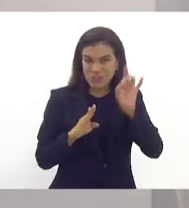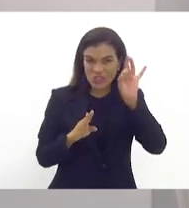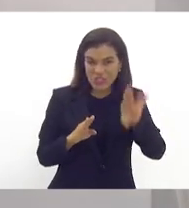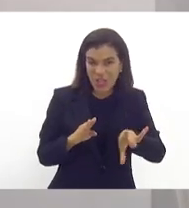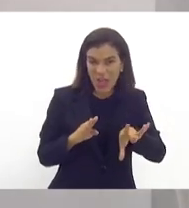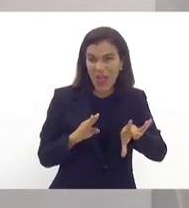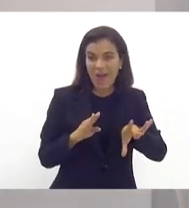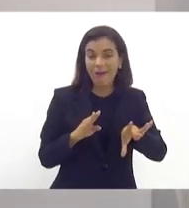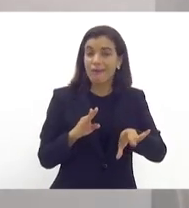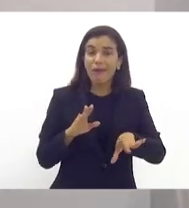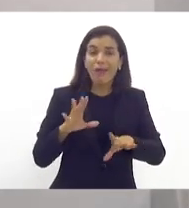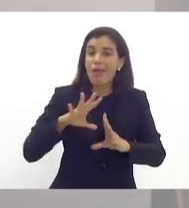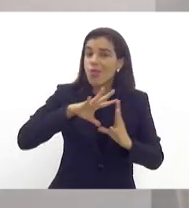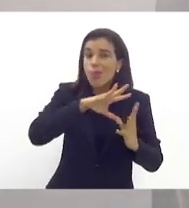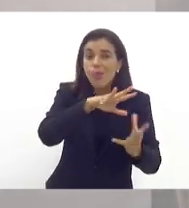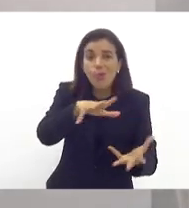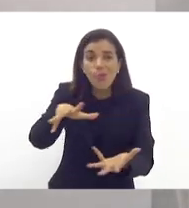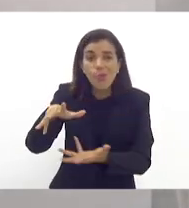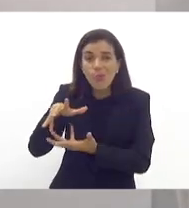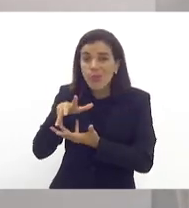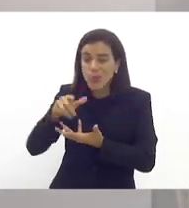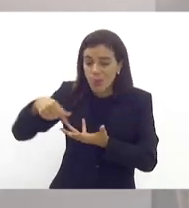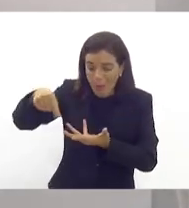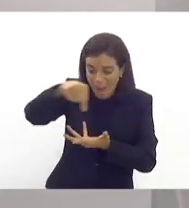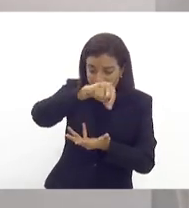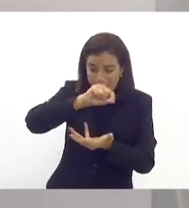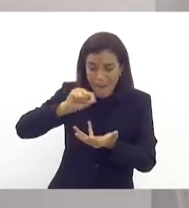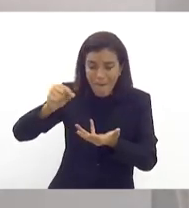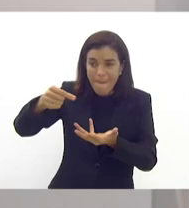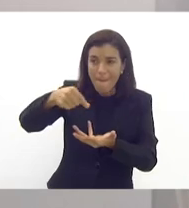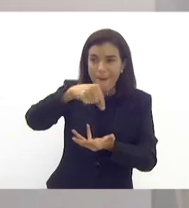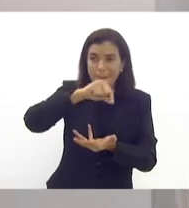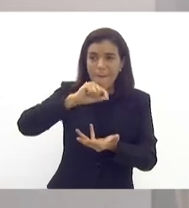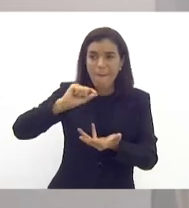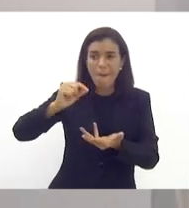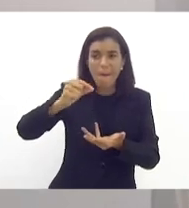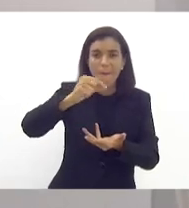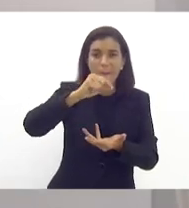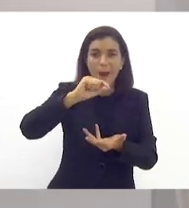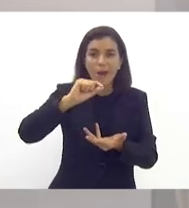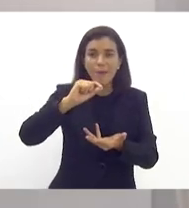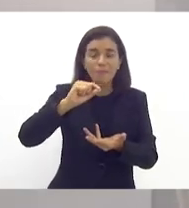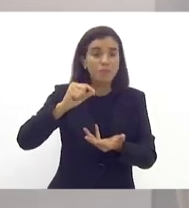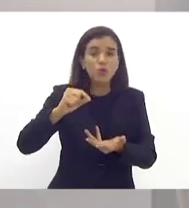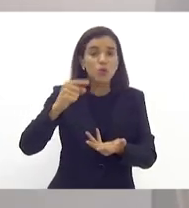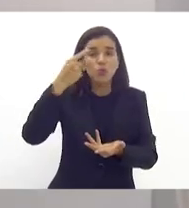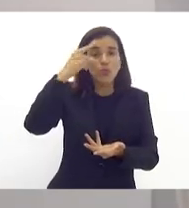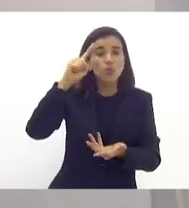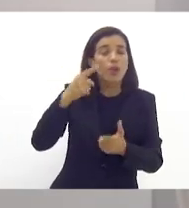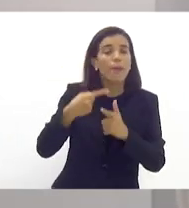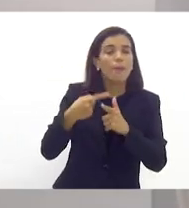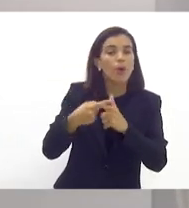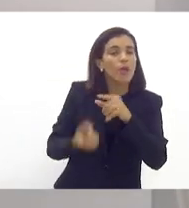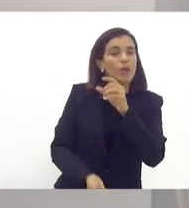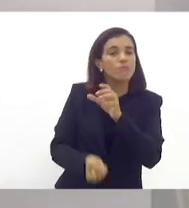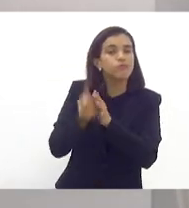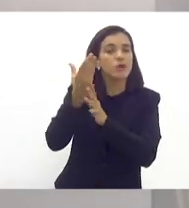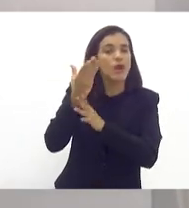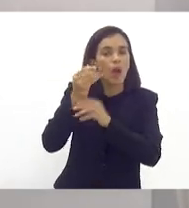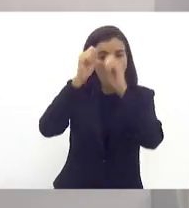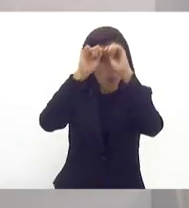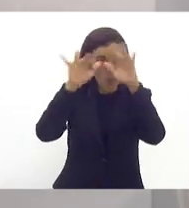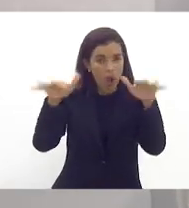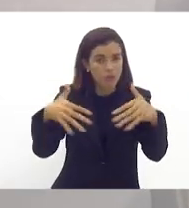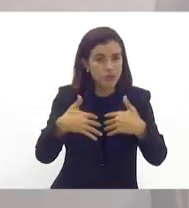país isso tá acontecendo no mundo inteiro né é um vamos dizer um fenômeno porque ainda não se explica bem nessa origem do